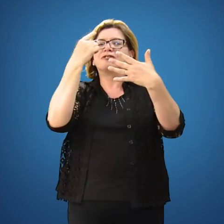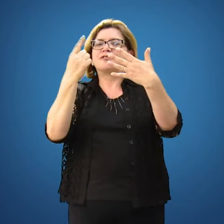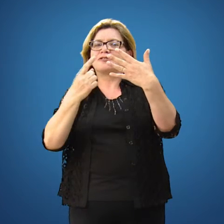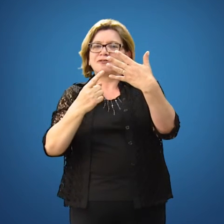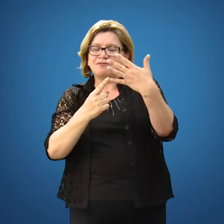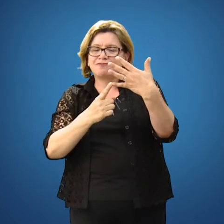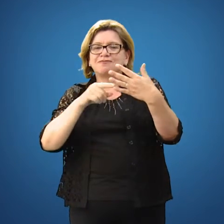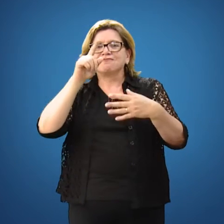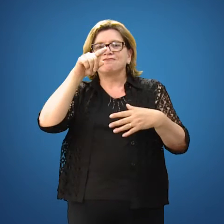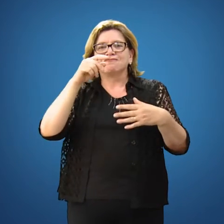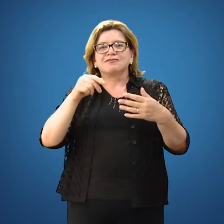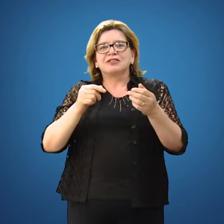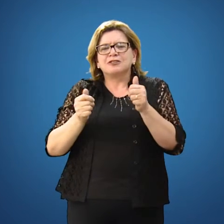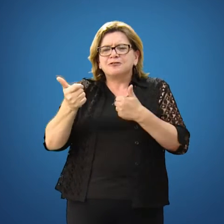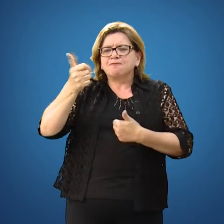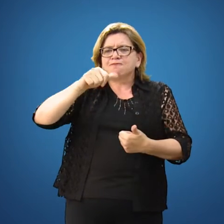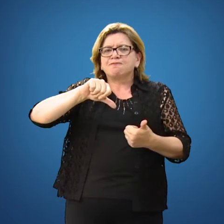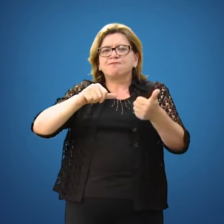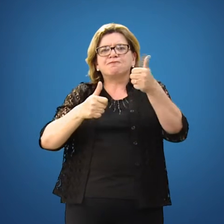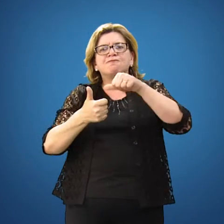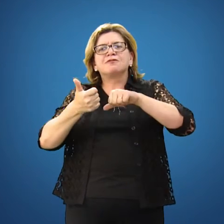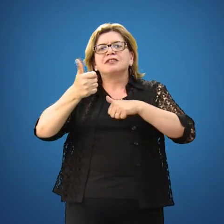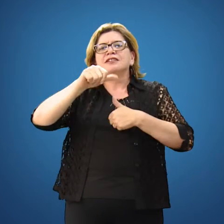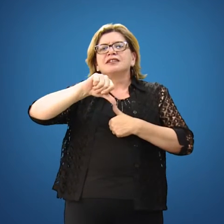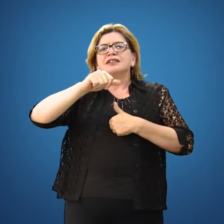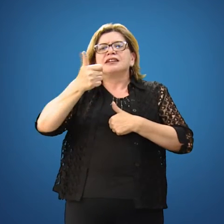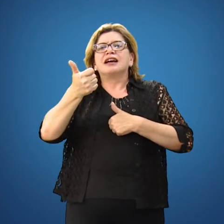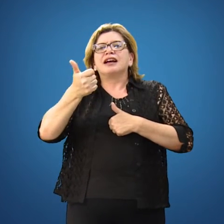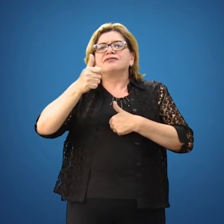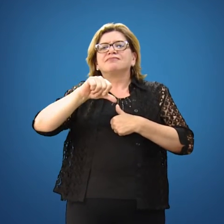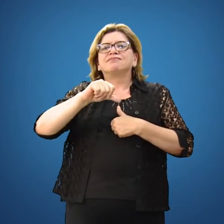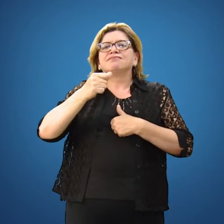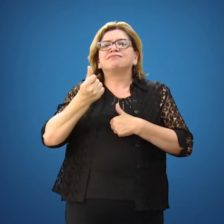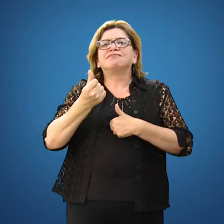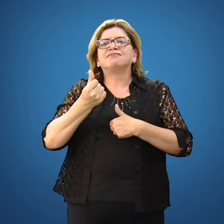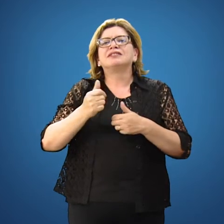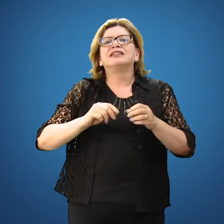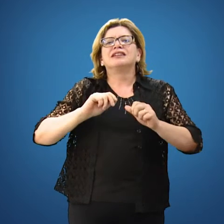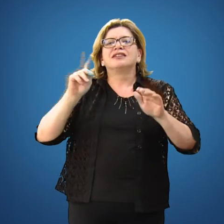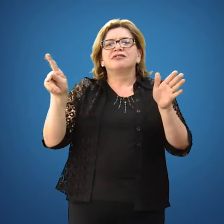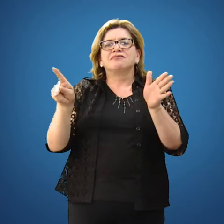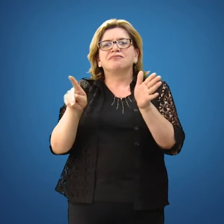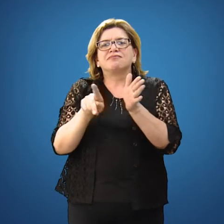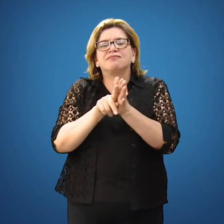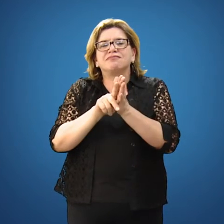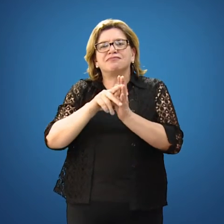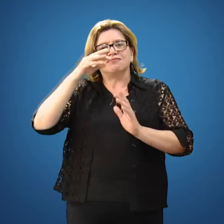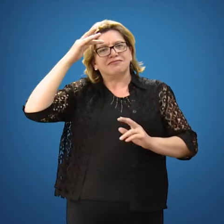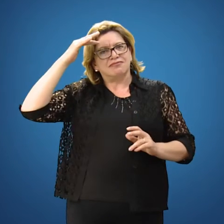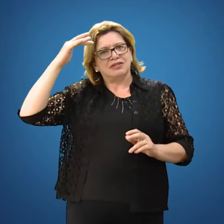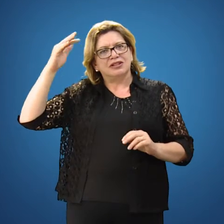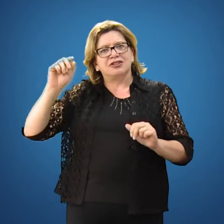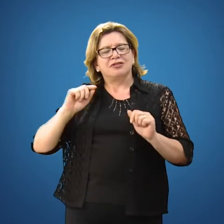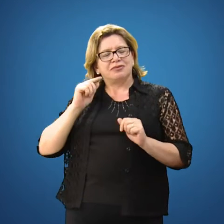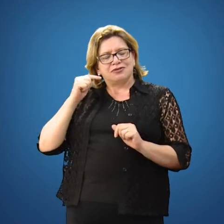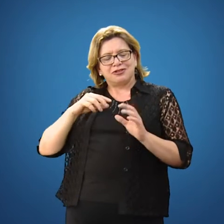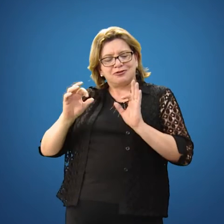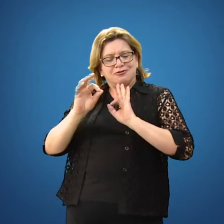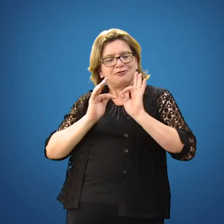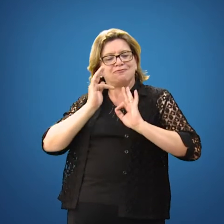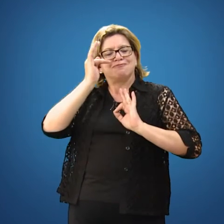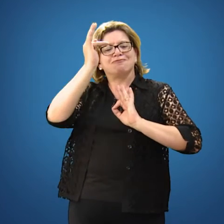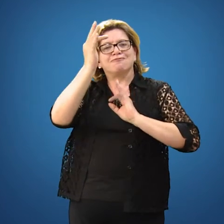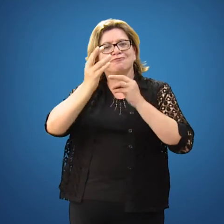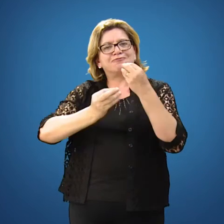quinto, então, é o balanço, é a questão da avaliação que você faz para uma projeção de um novo